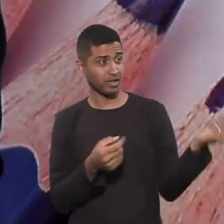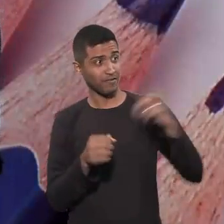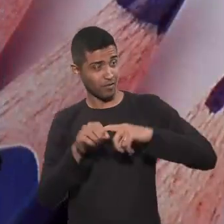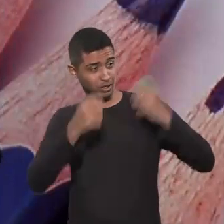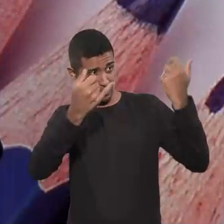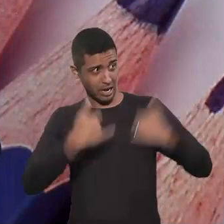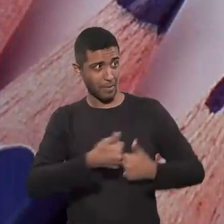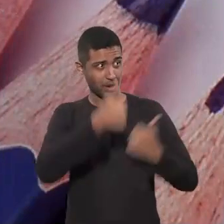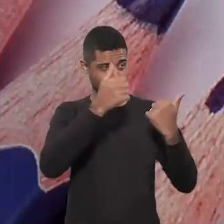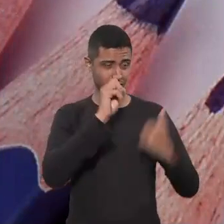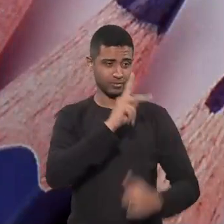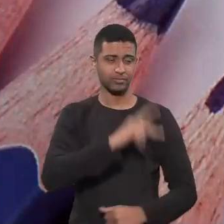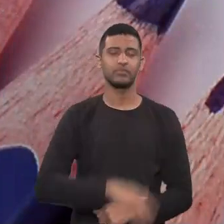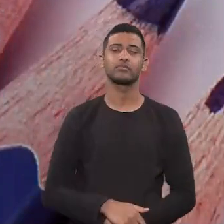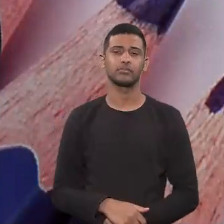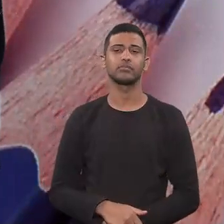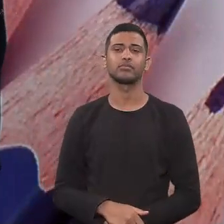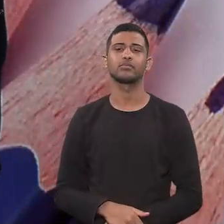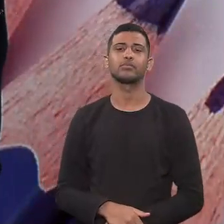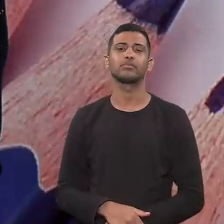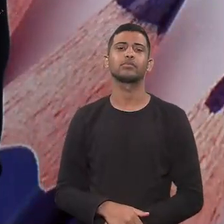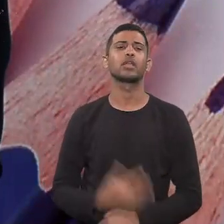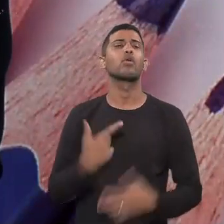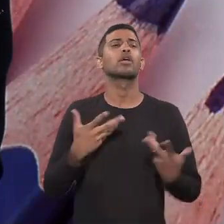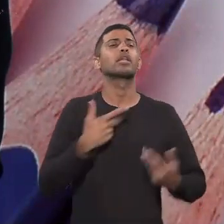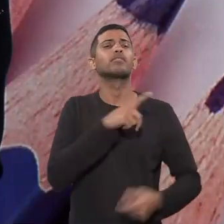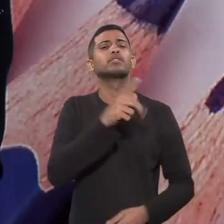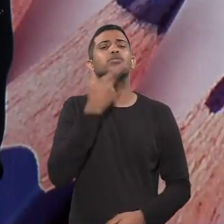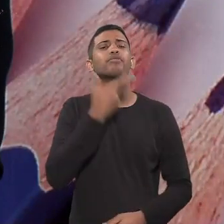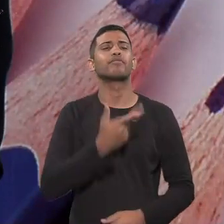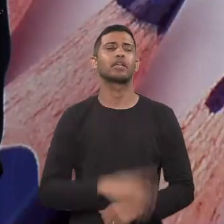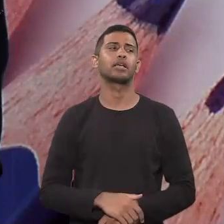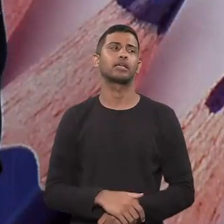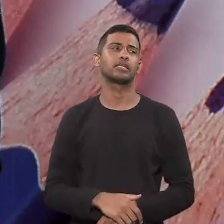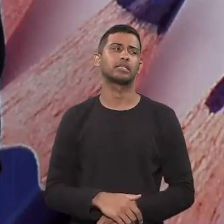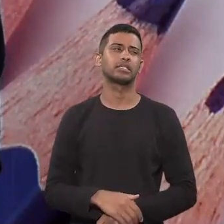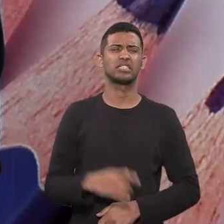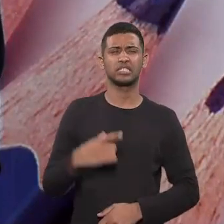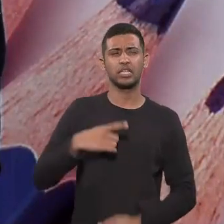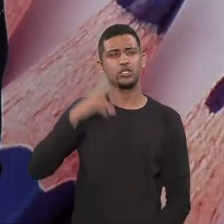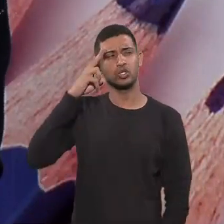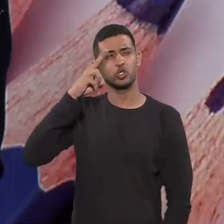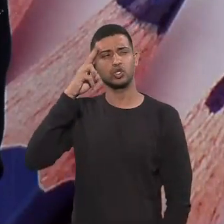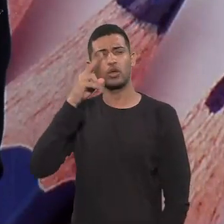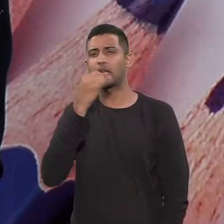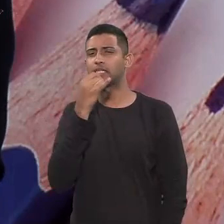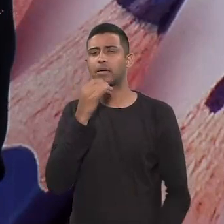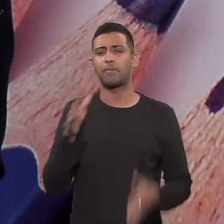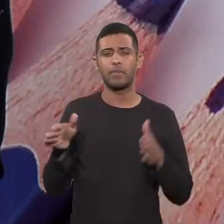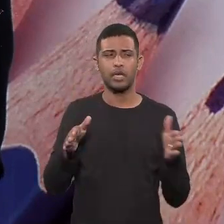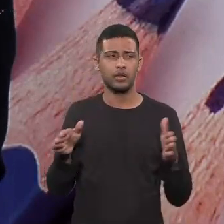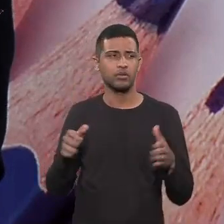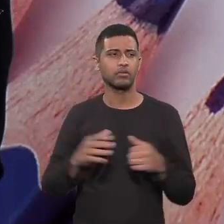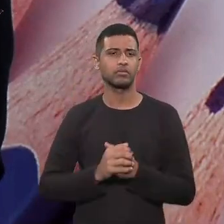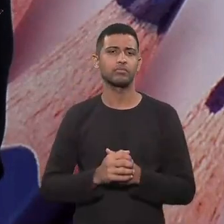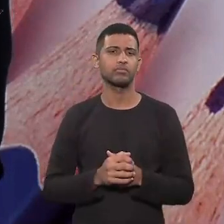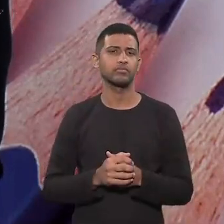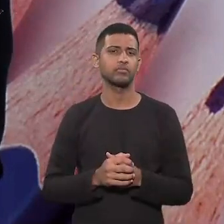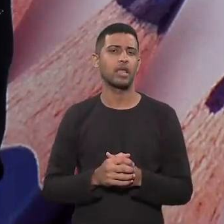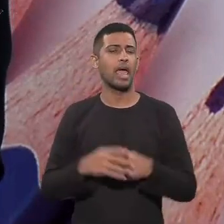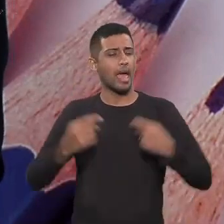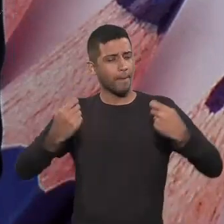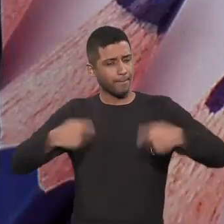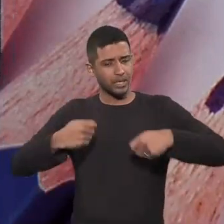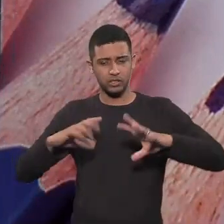a respeito. Eu queria que vocês me dissessem, em algum momento, em algum caso, vocês acham que deve haver